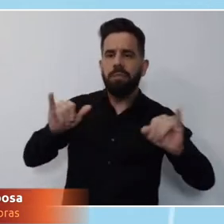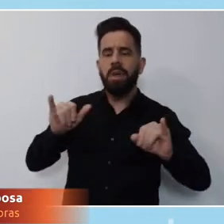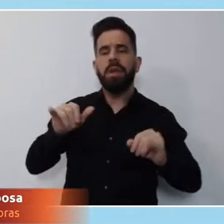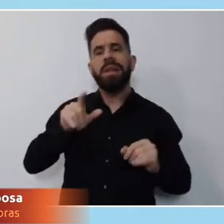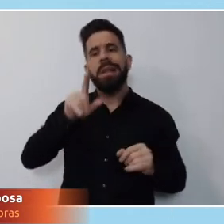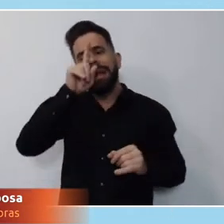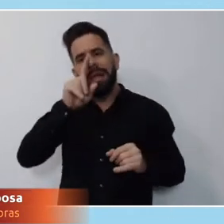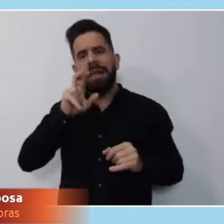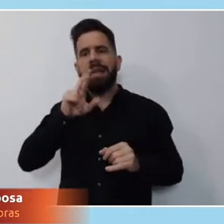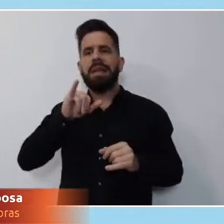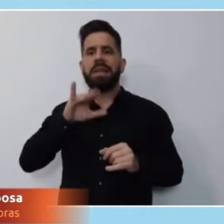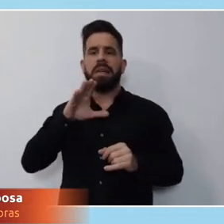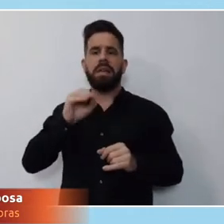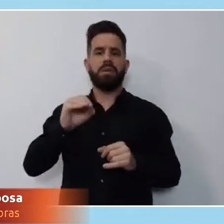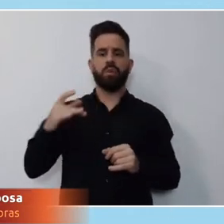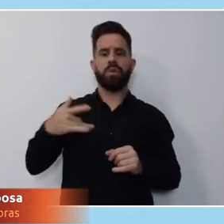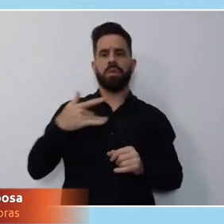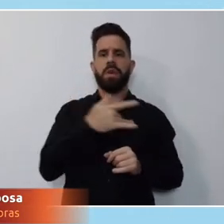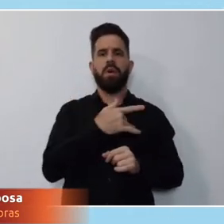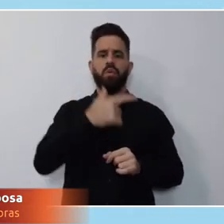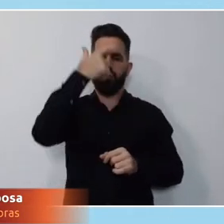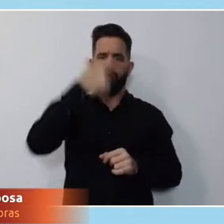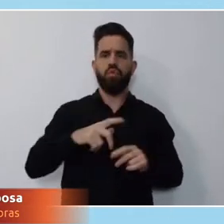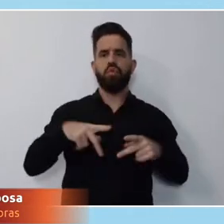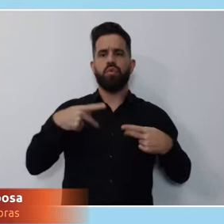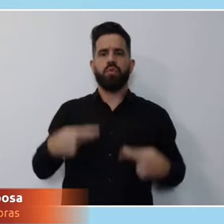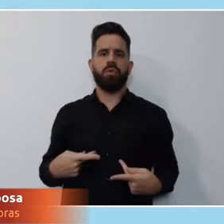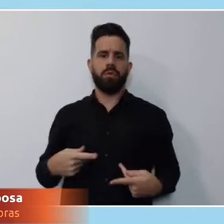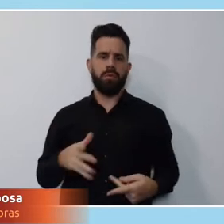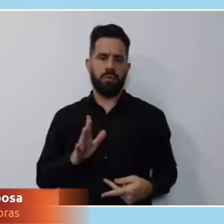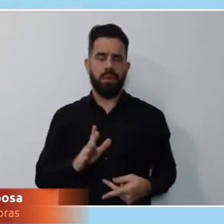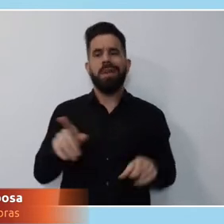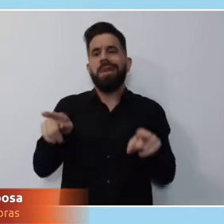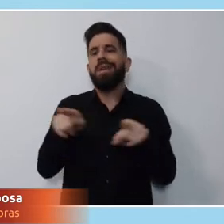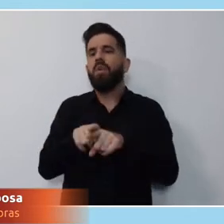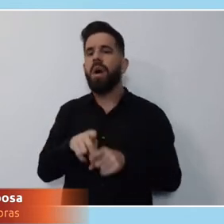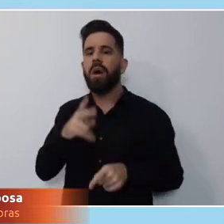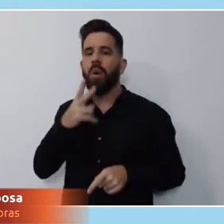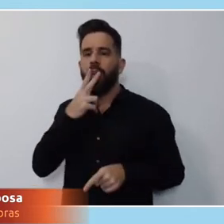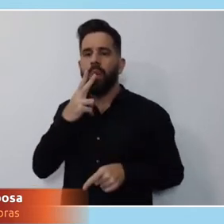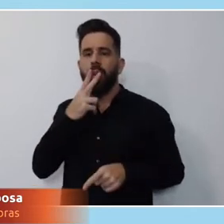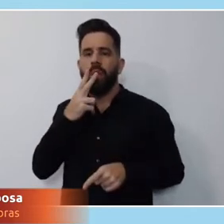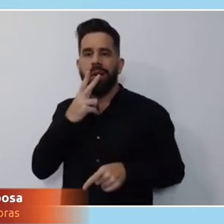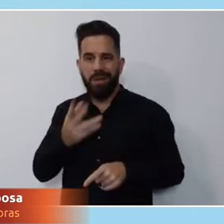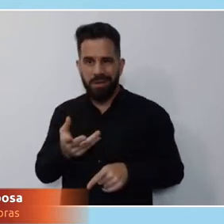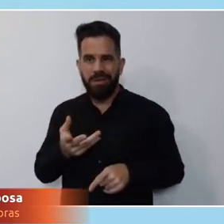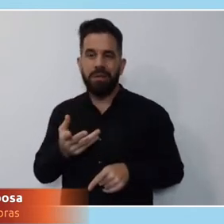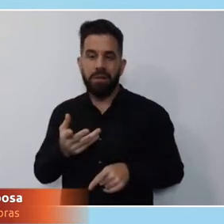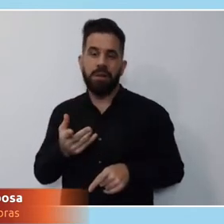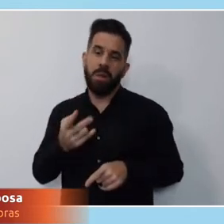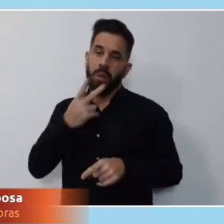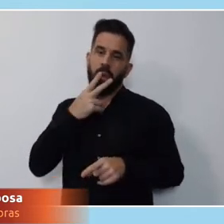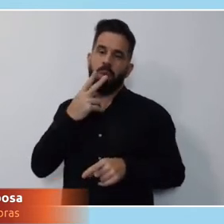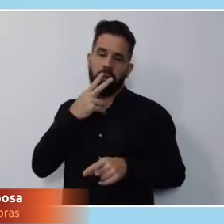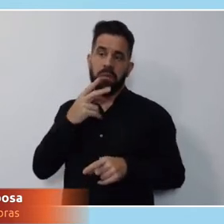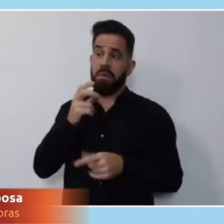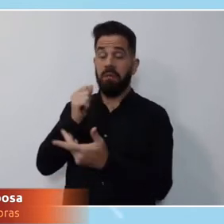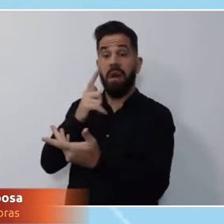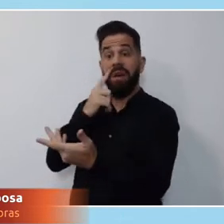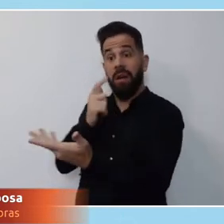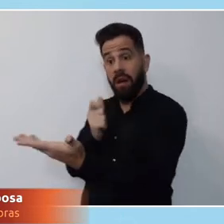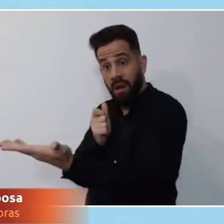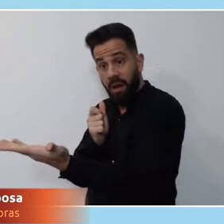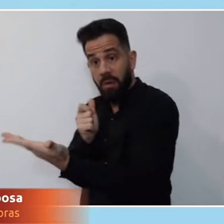uma comparação, a mesma coisa que acontece com o cigarro, por exemplo. No cigarro, quando você, a pessoa que fuma, né, vai comprar o